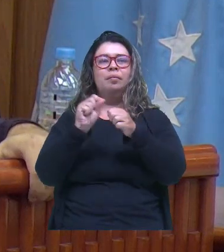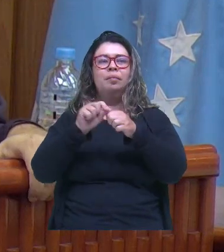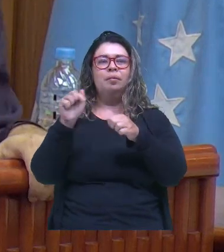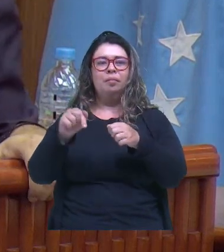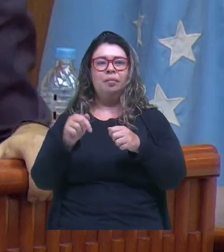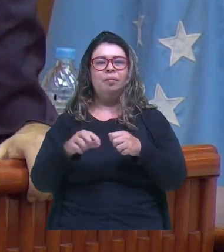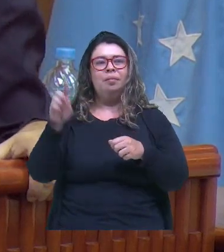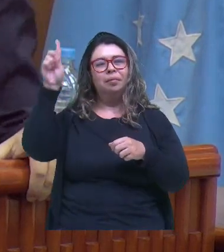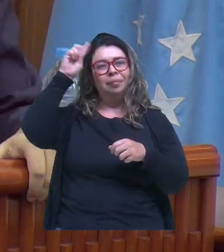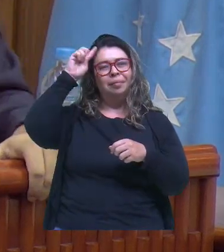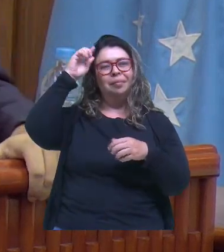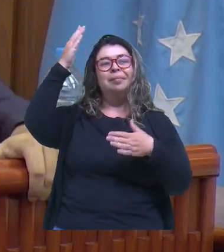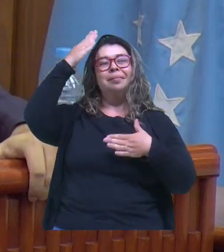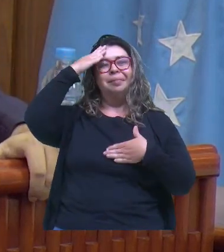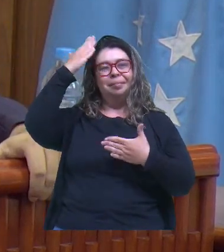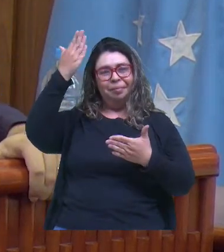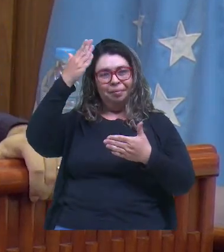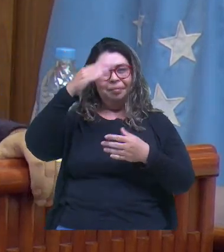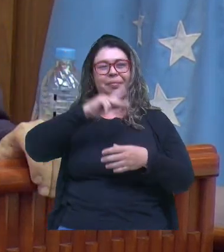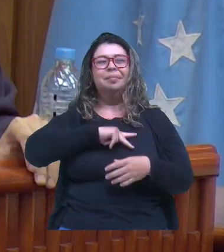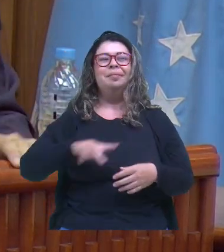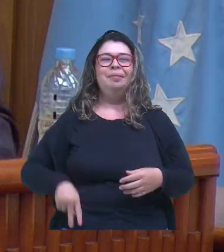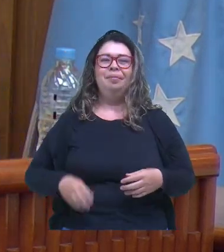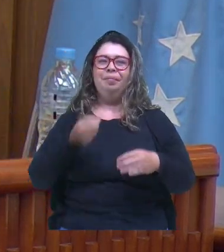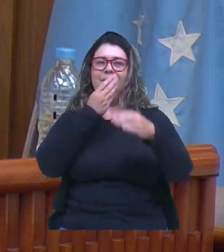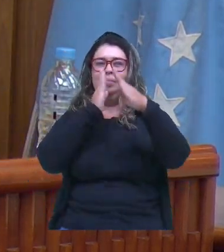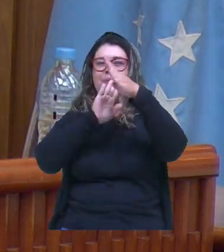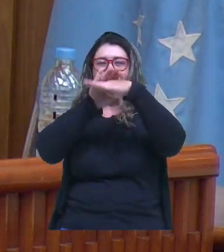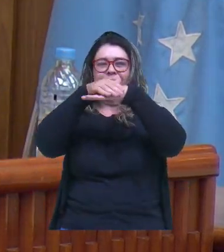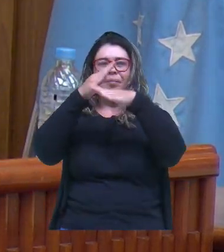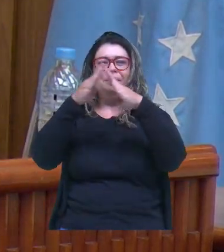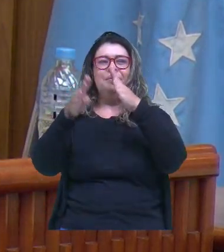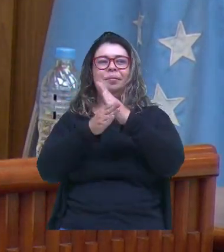seu dia a dia. Obrigado uma vez, presidente, e uma boa noite a todos.